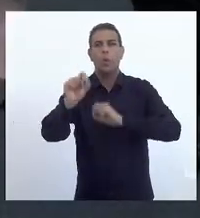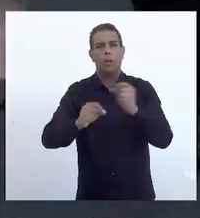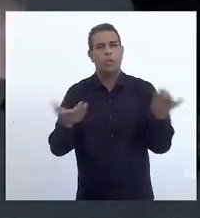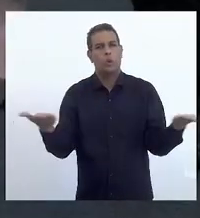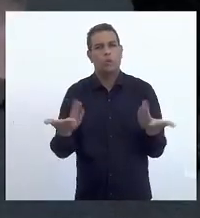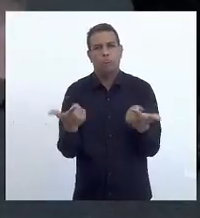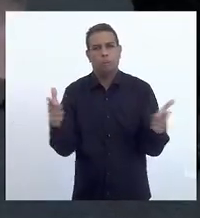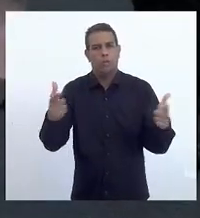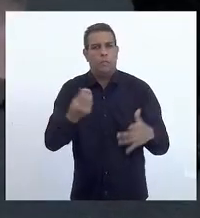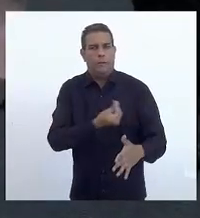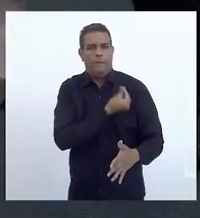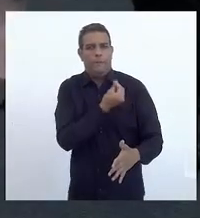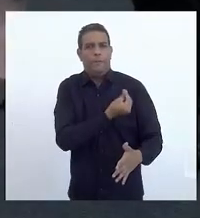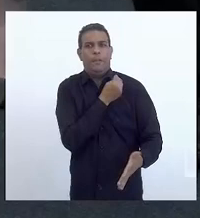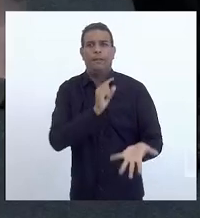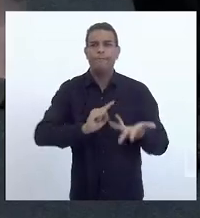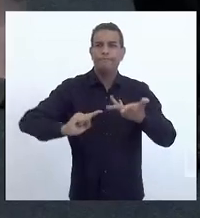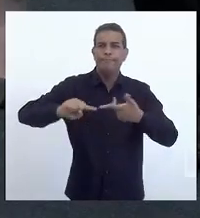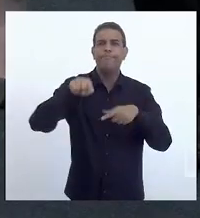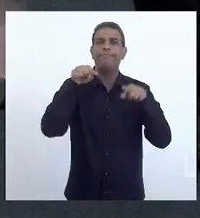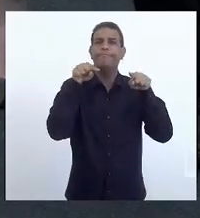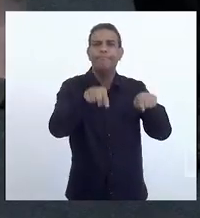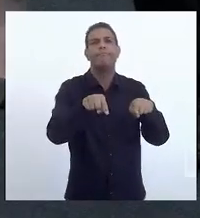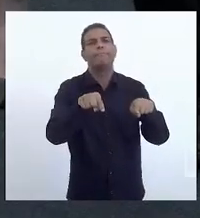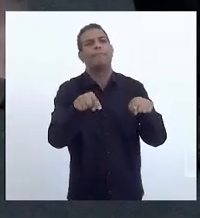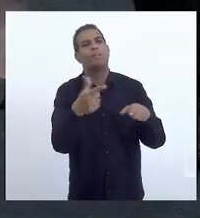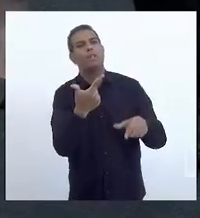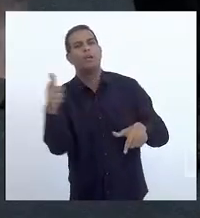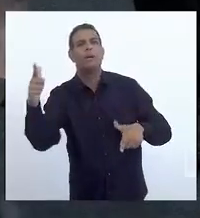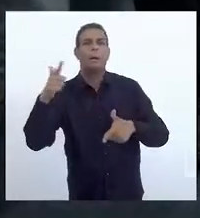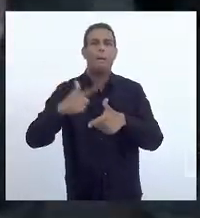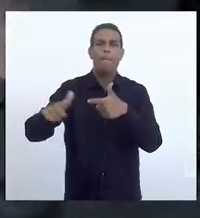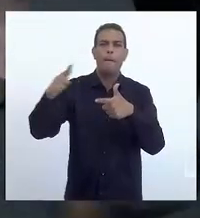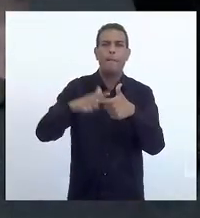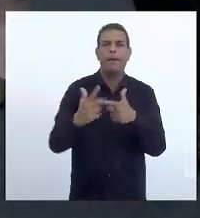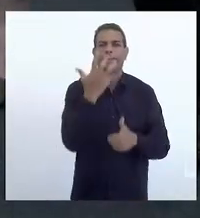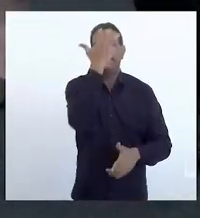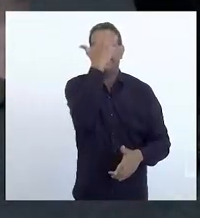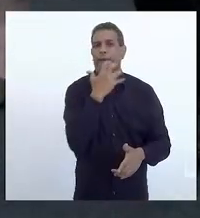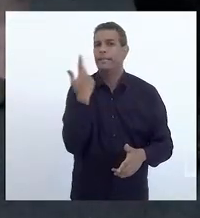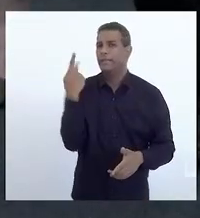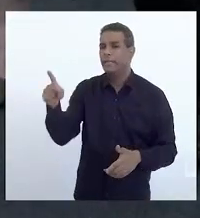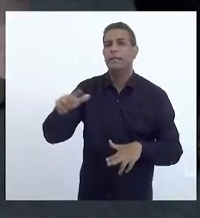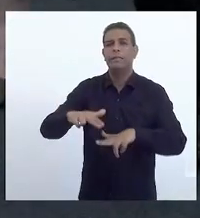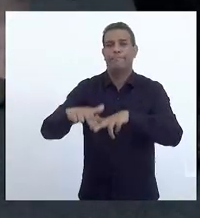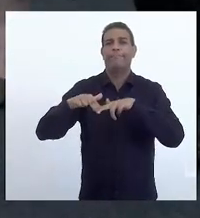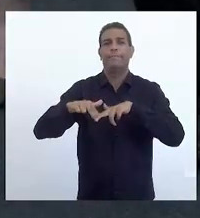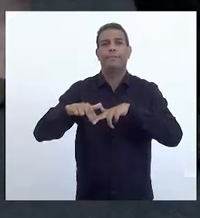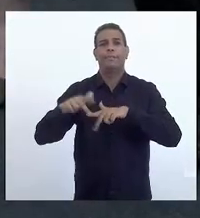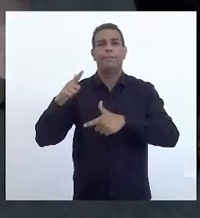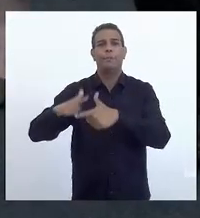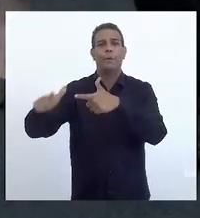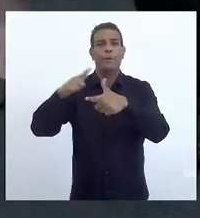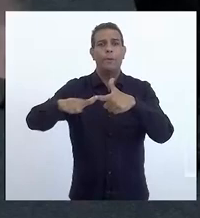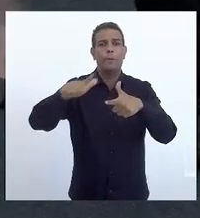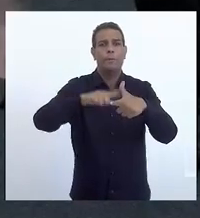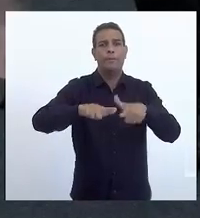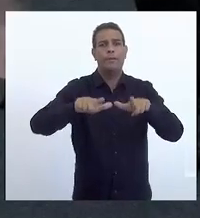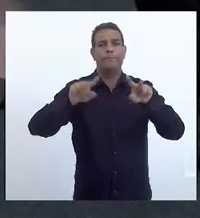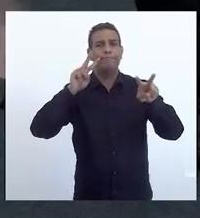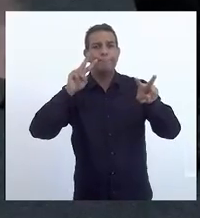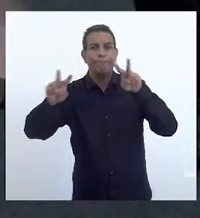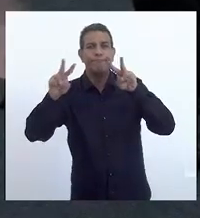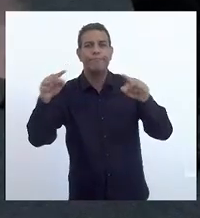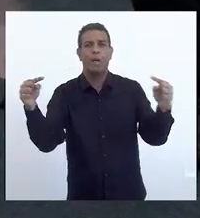aqui em plenário, porque ela teve lá uns problemas muito grandes na Zona Oeste, função das últimas enchentes, que